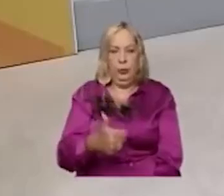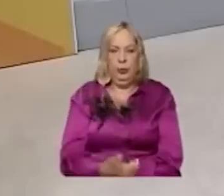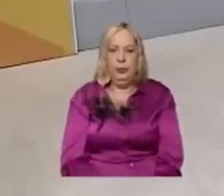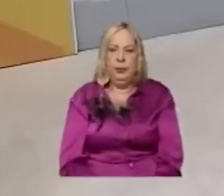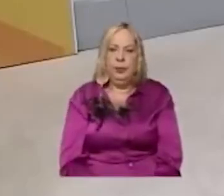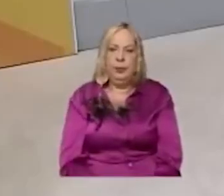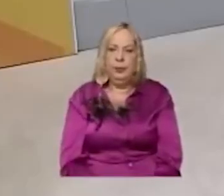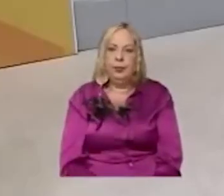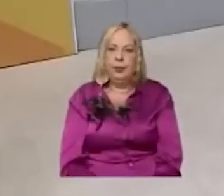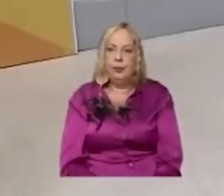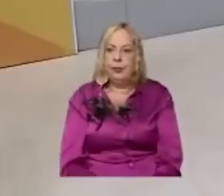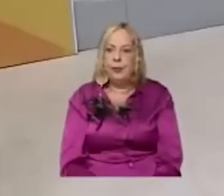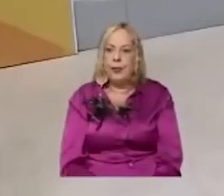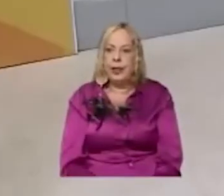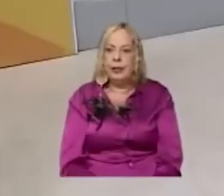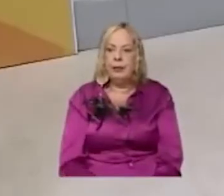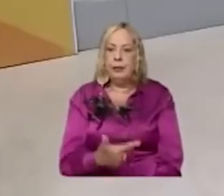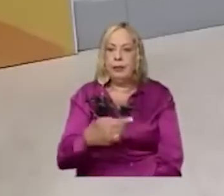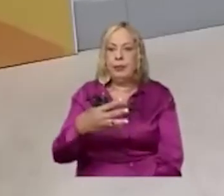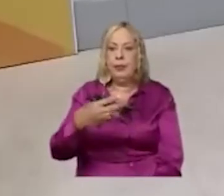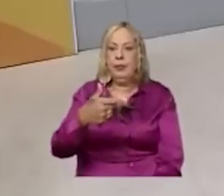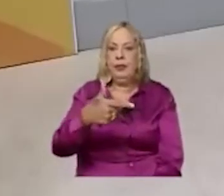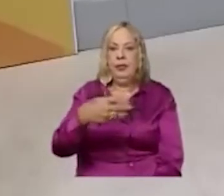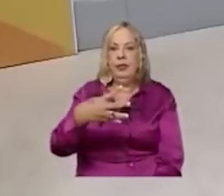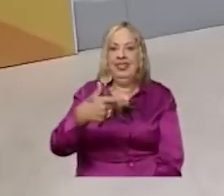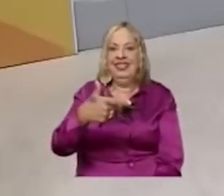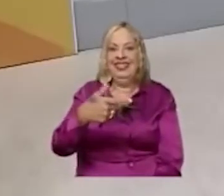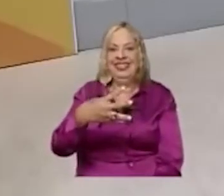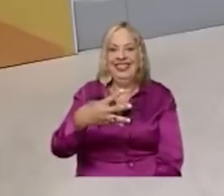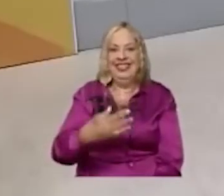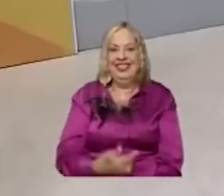21, marque 21, 24 agora,